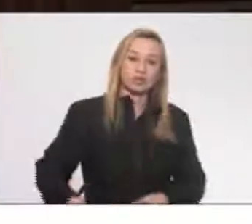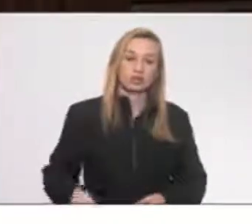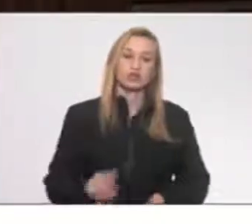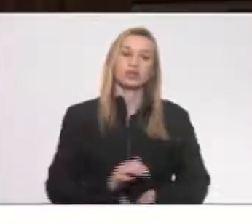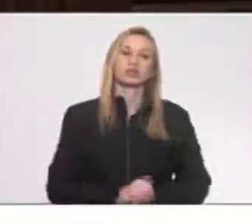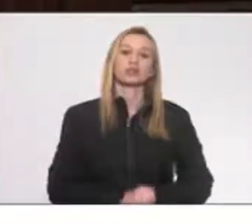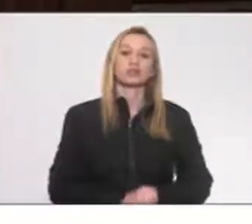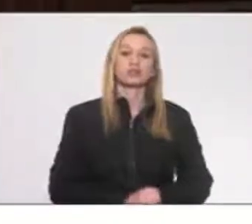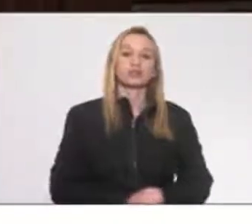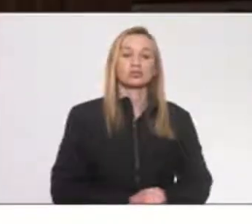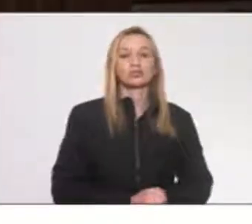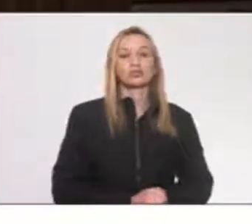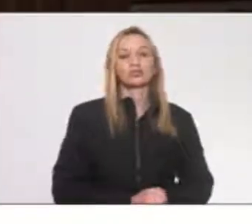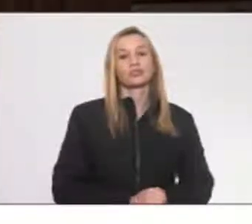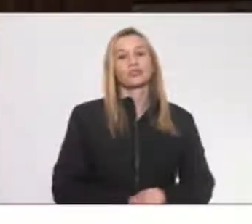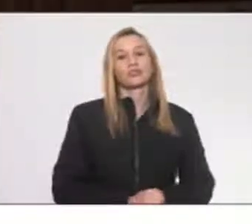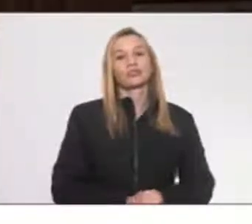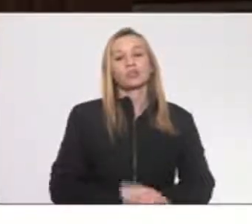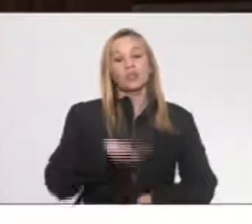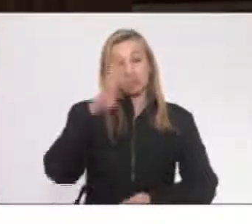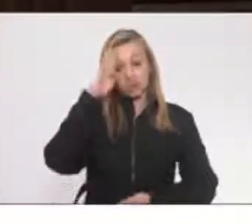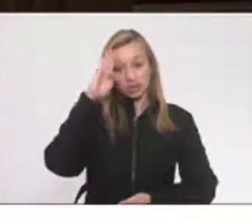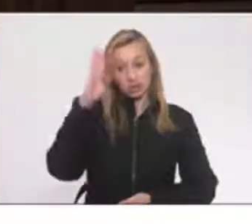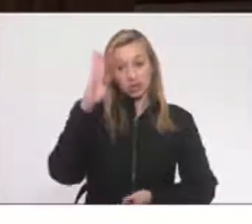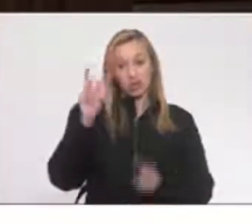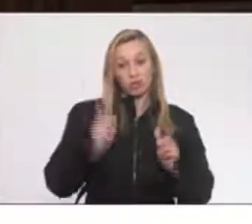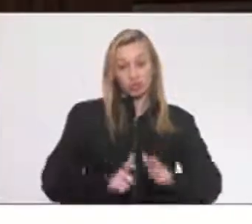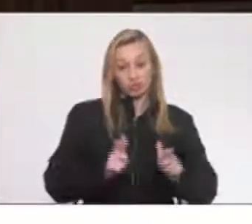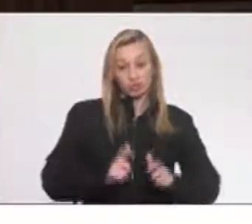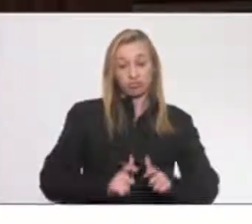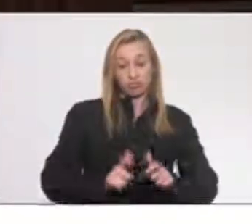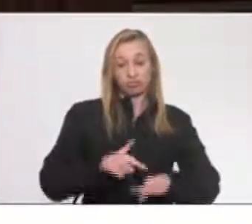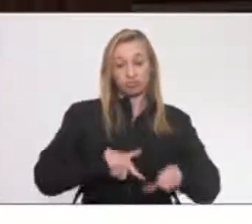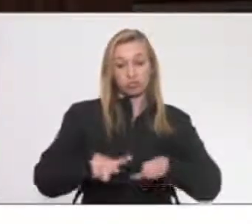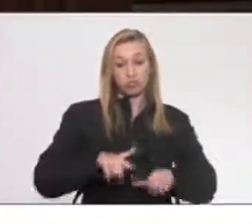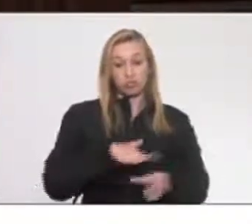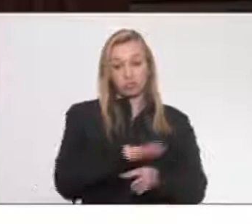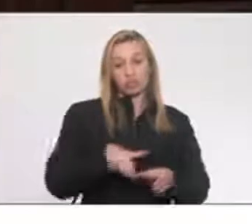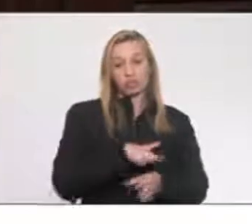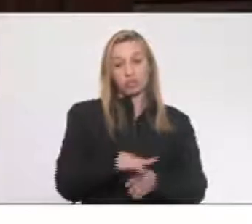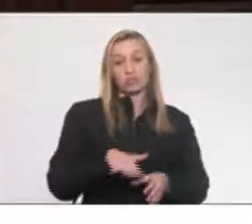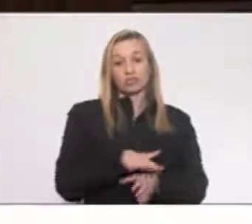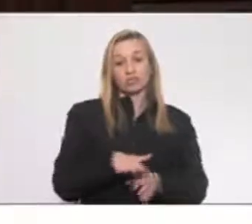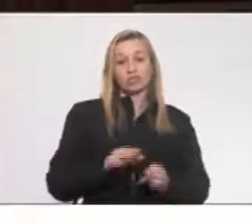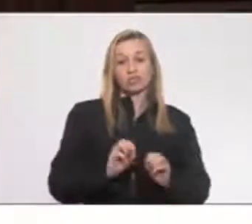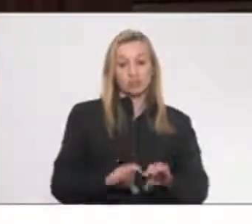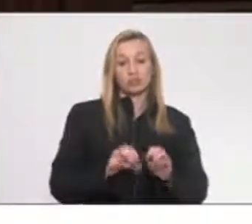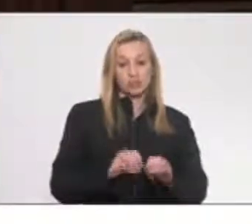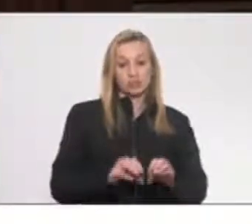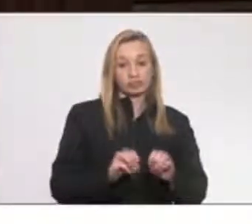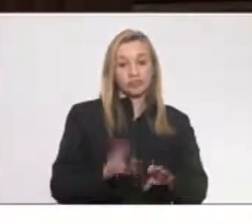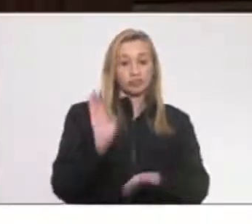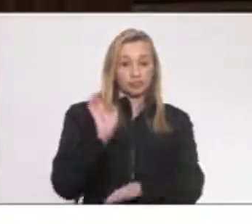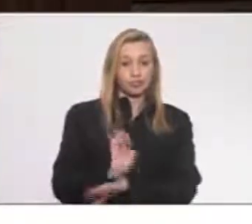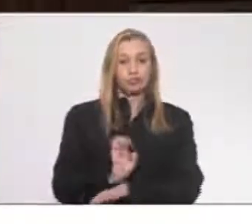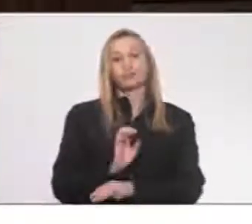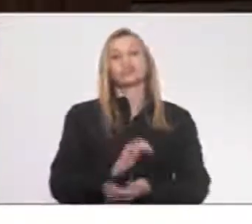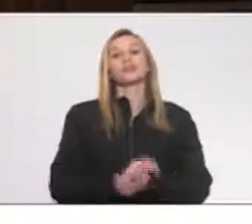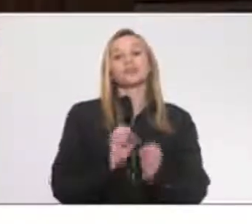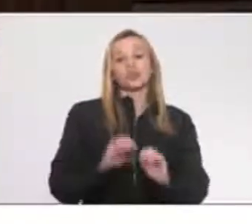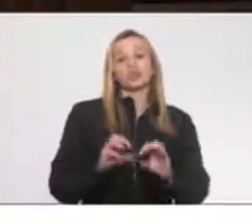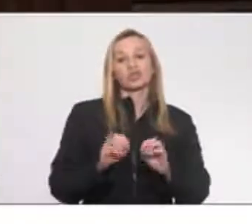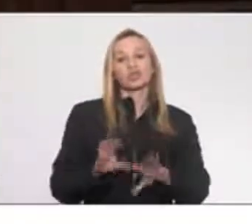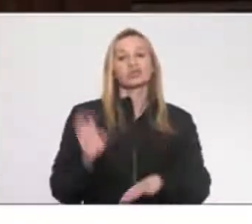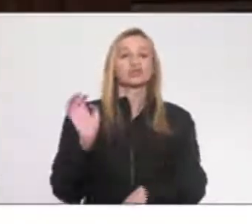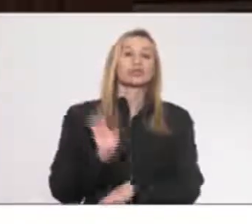que é o principal órgão normativo da educação estadual, é o órgão normativo do sistema de ensino do